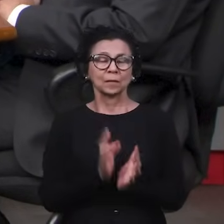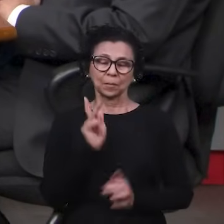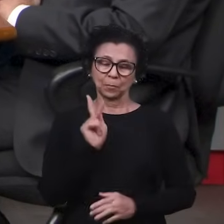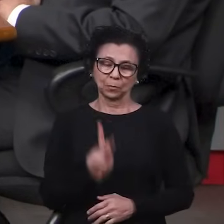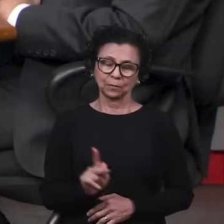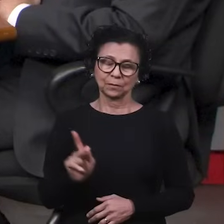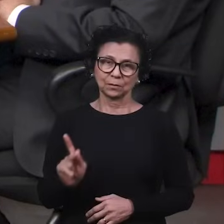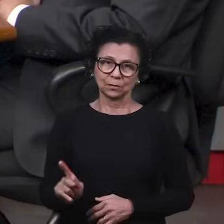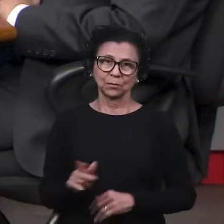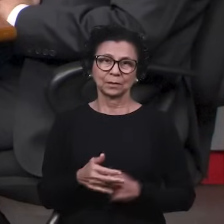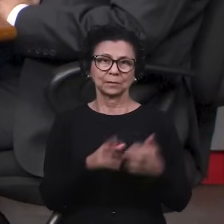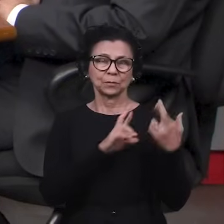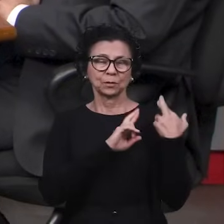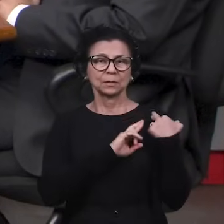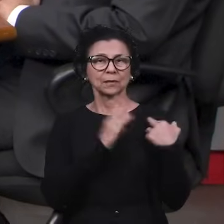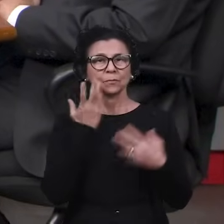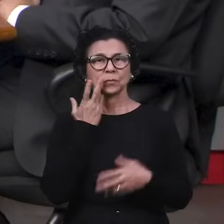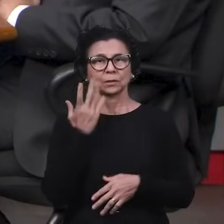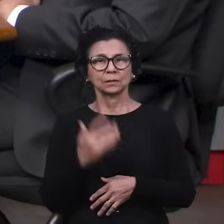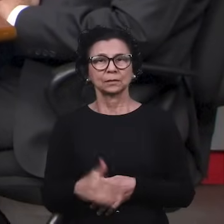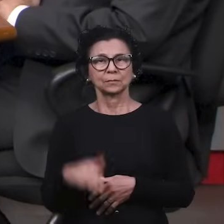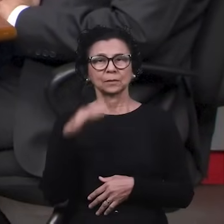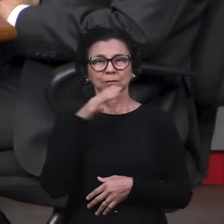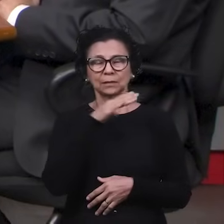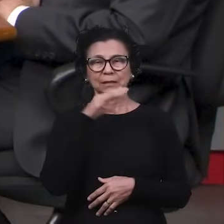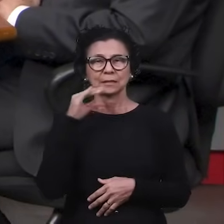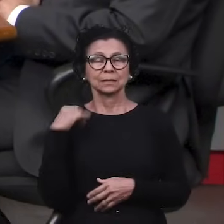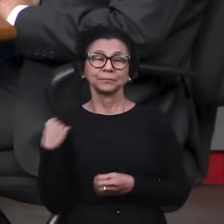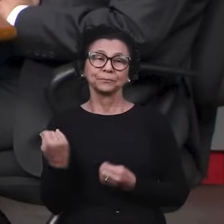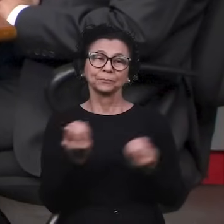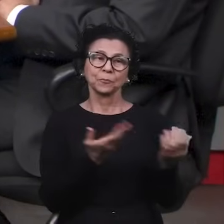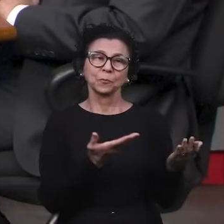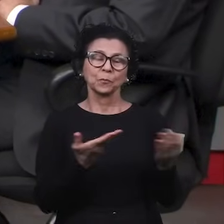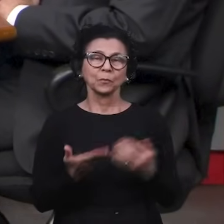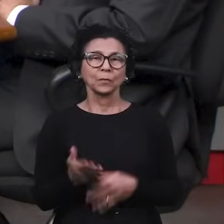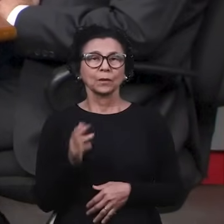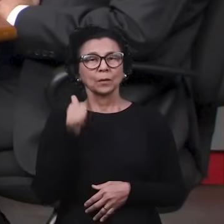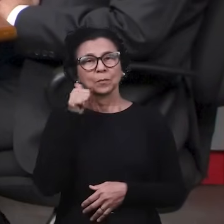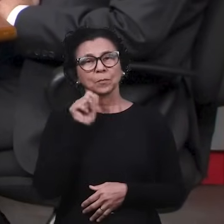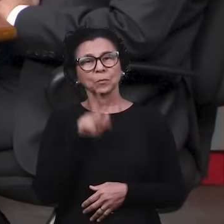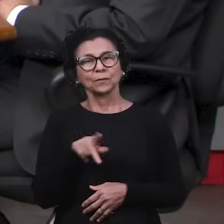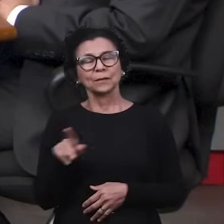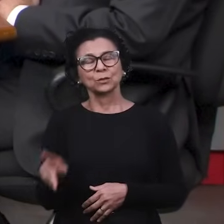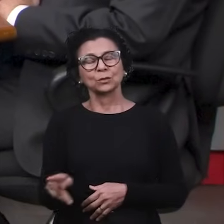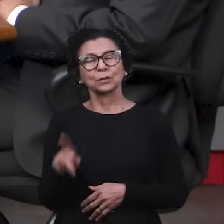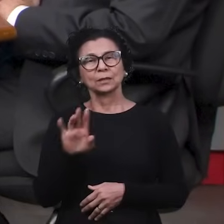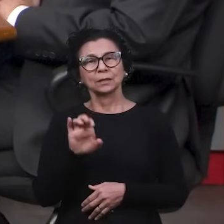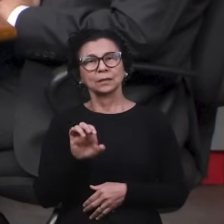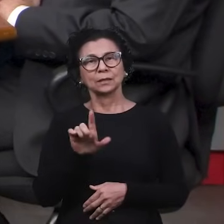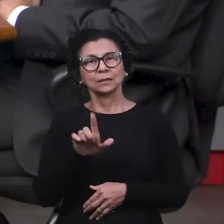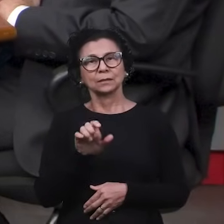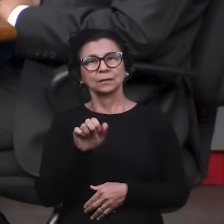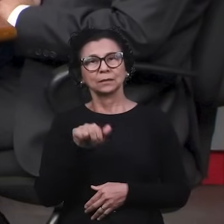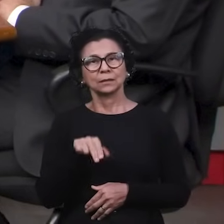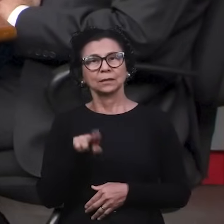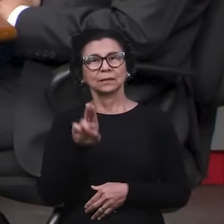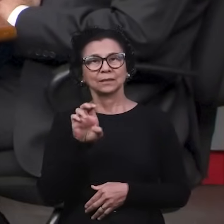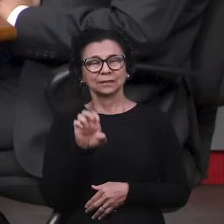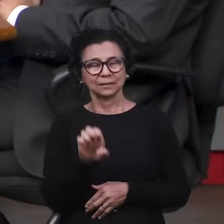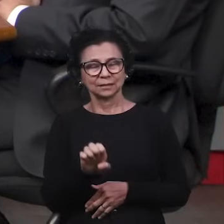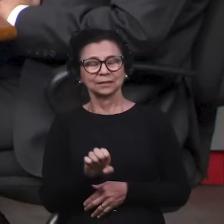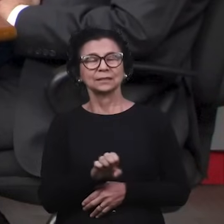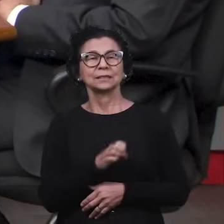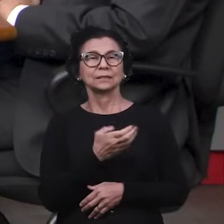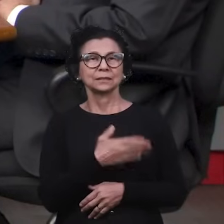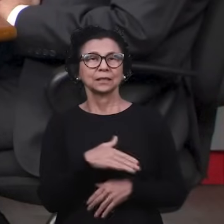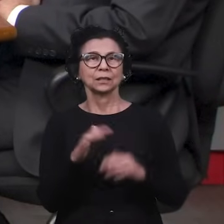de criança. E para isso, nós convidamos aqui a nossa querida professora, a irmã Eliane Ferreira. Ela é professora da classe de intermediários